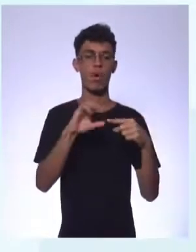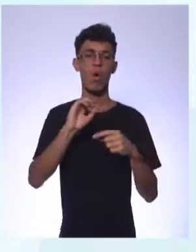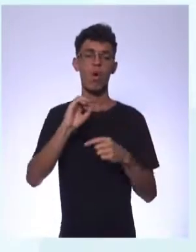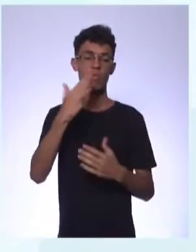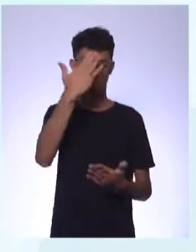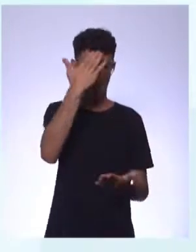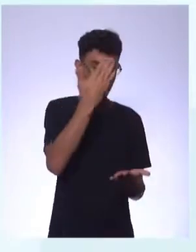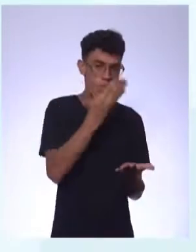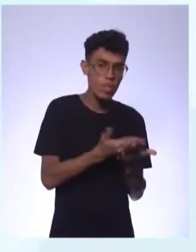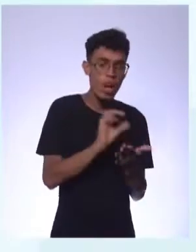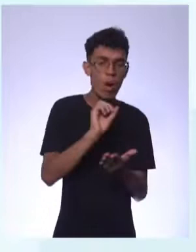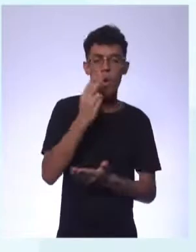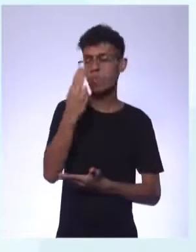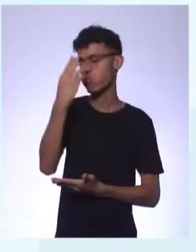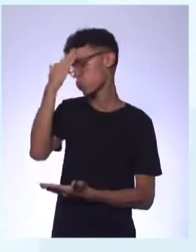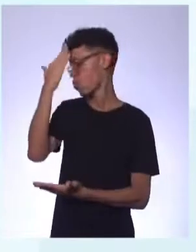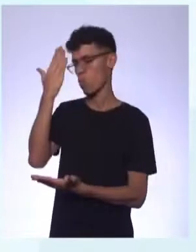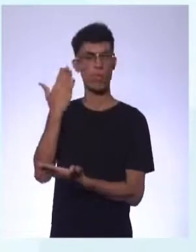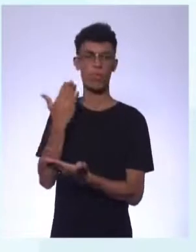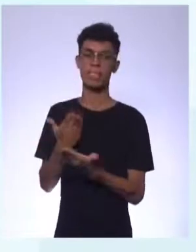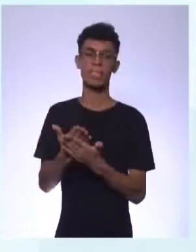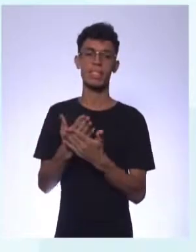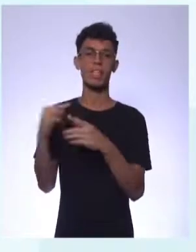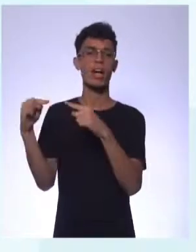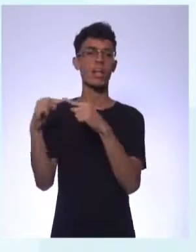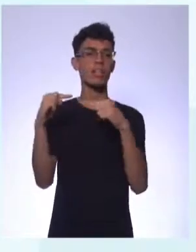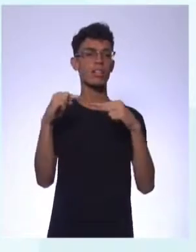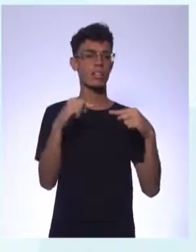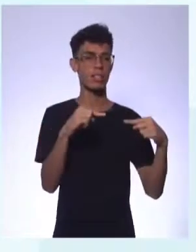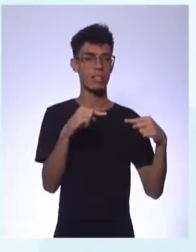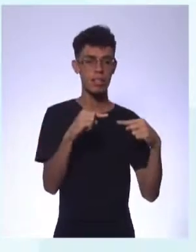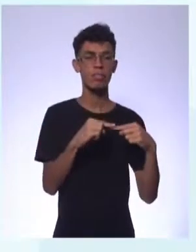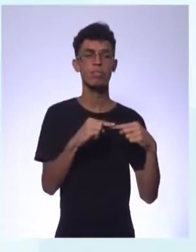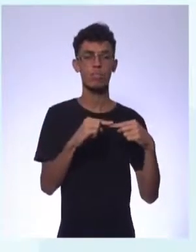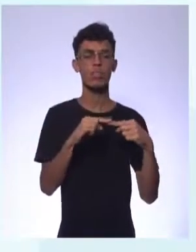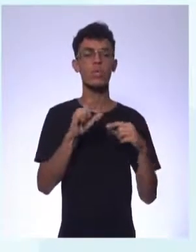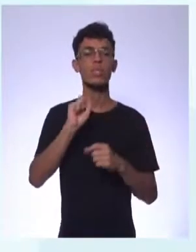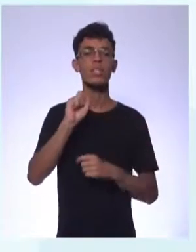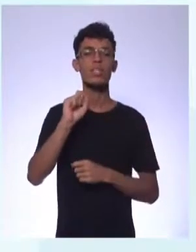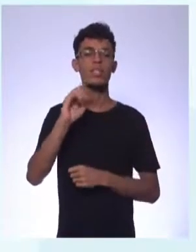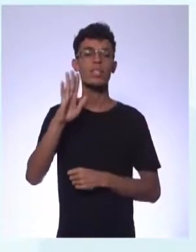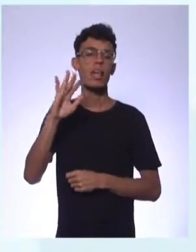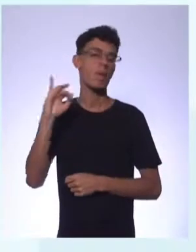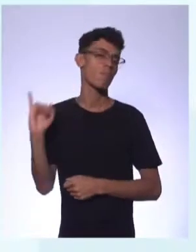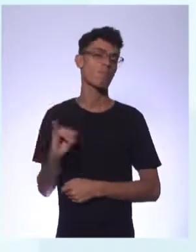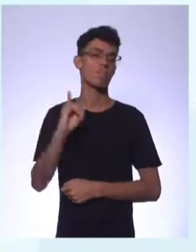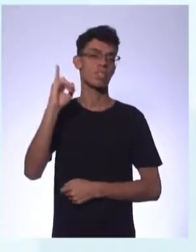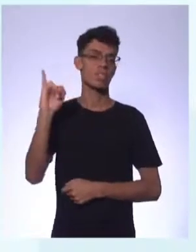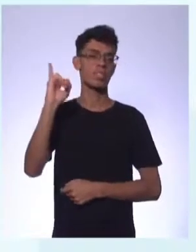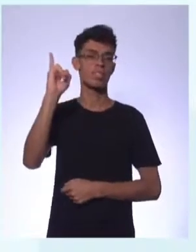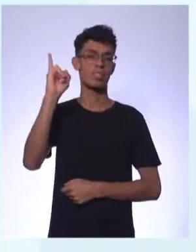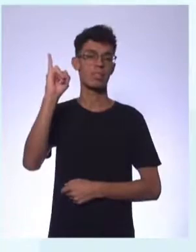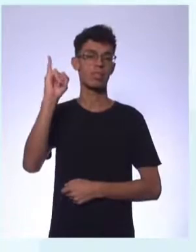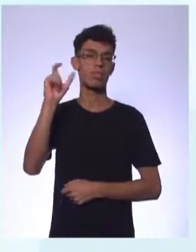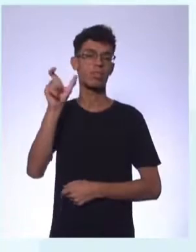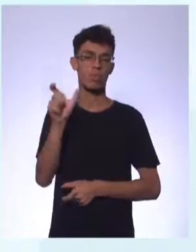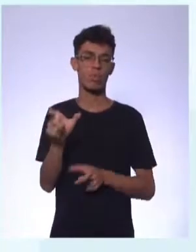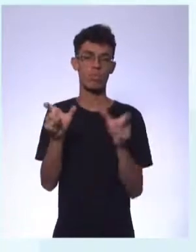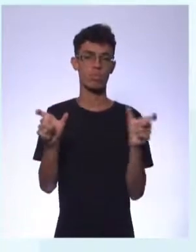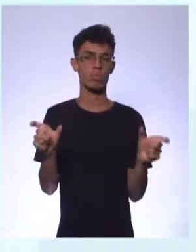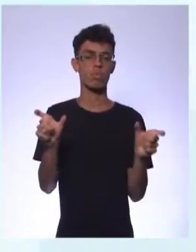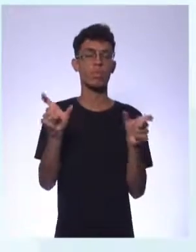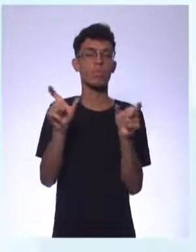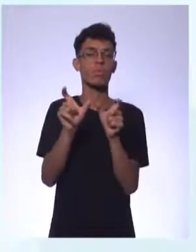relações lógicos-discursivas, analisando o valor argumentativo dos conectivos. Então,